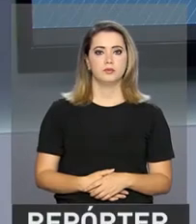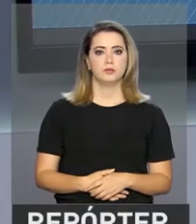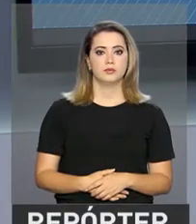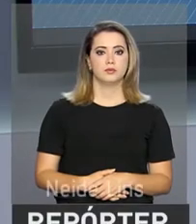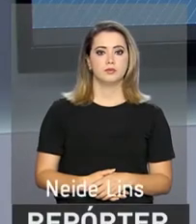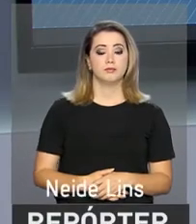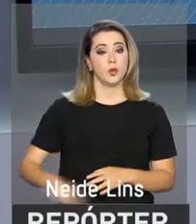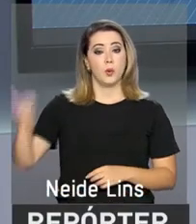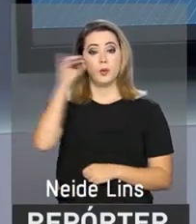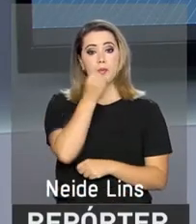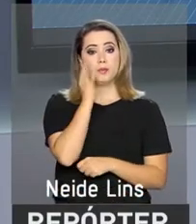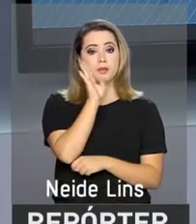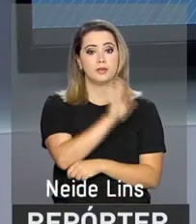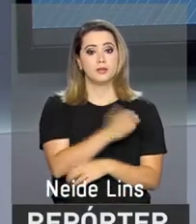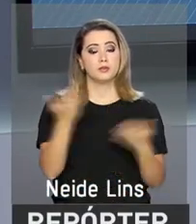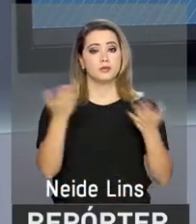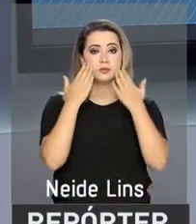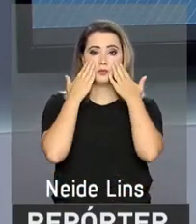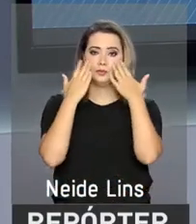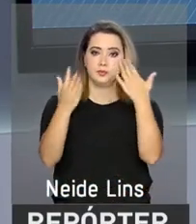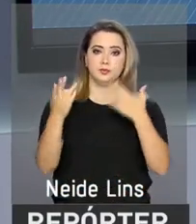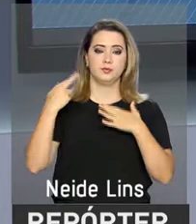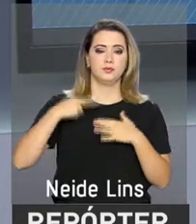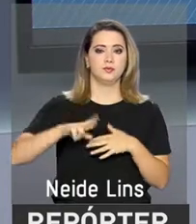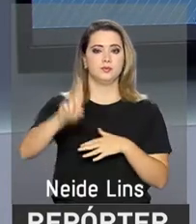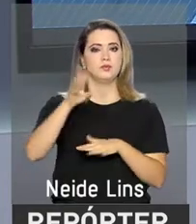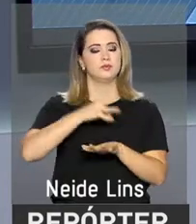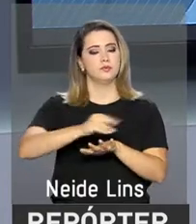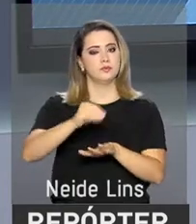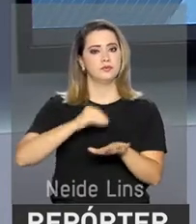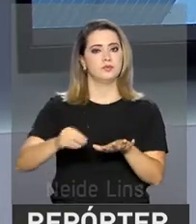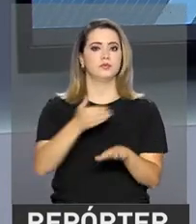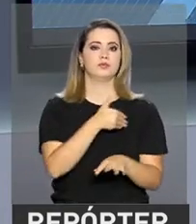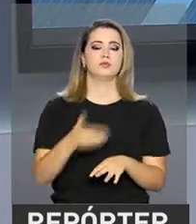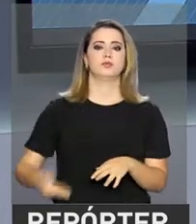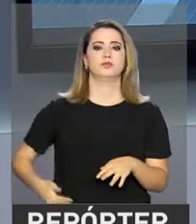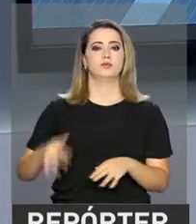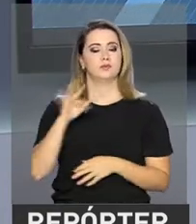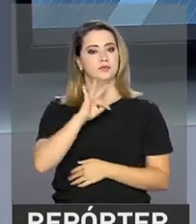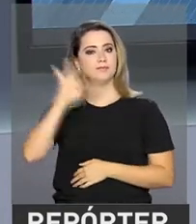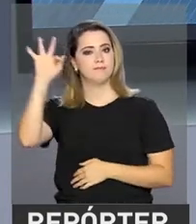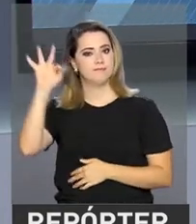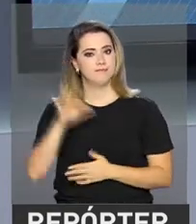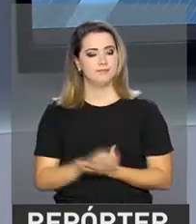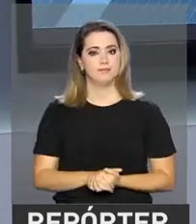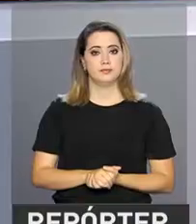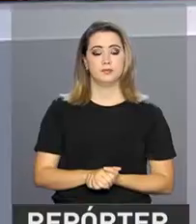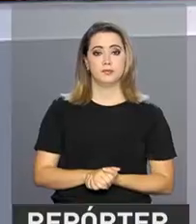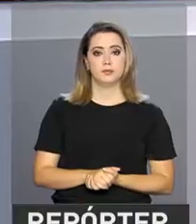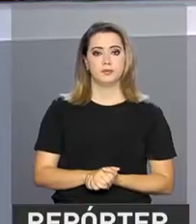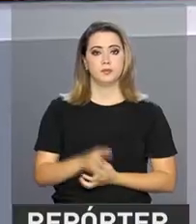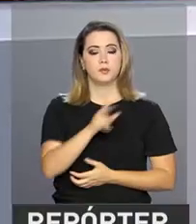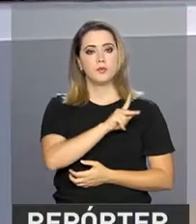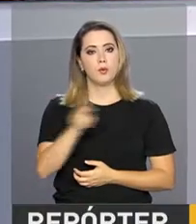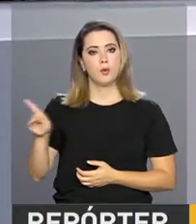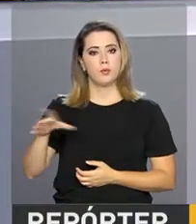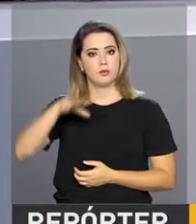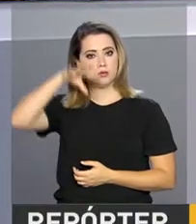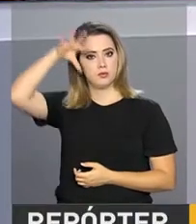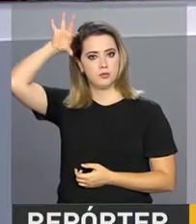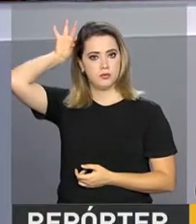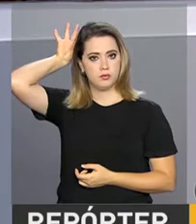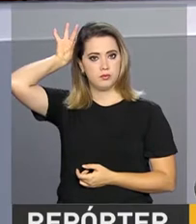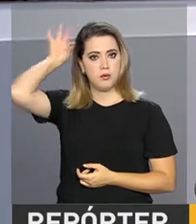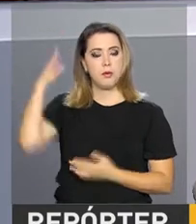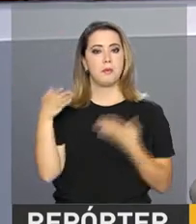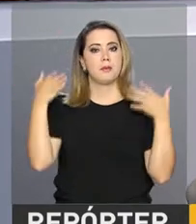Olá, boa tarde. Começa agora mais uma edição do Repórter NBR com as notícias do governo federal. O presidente em exercício,